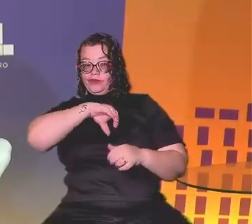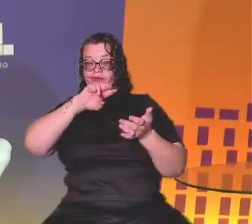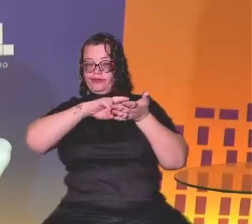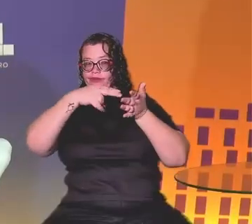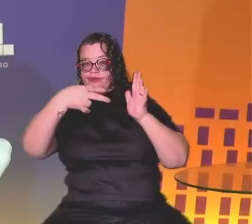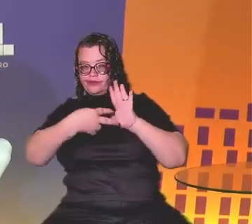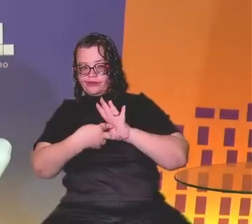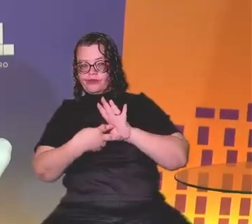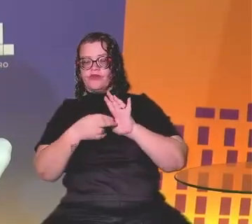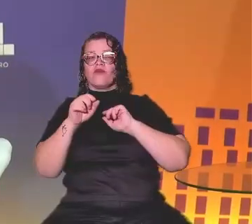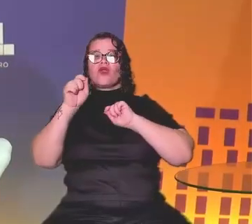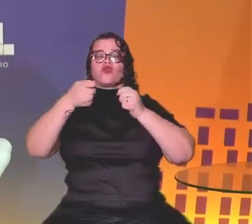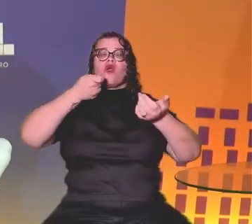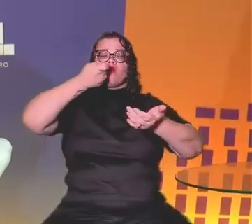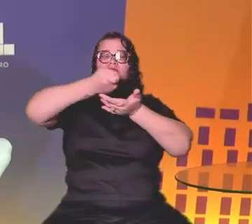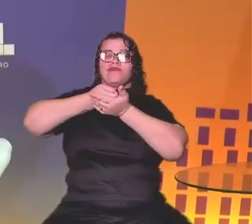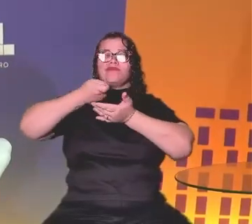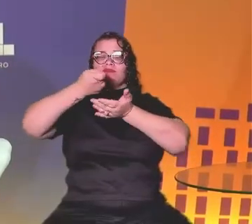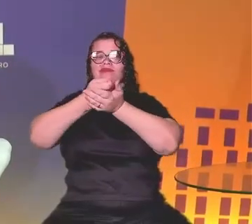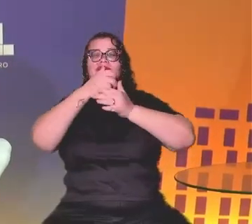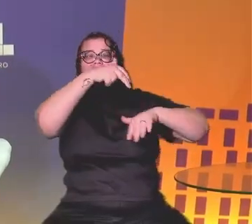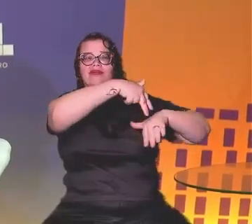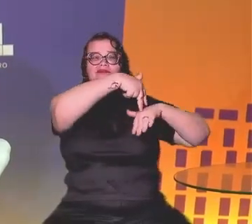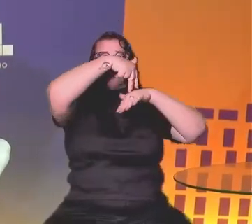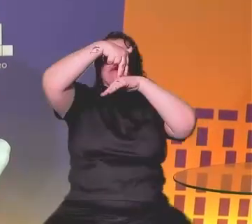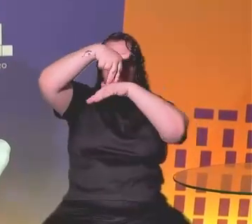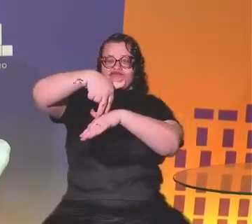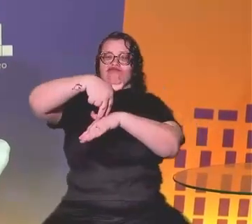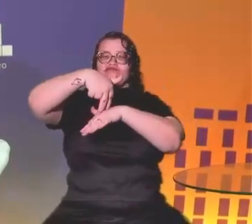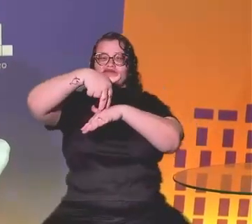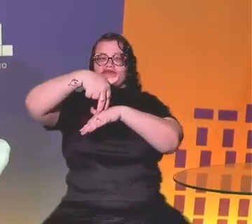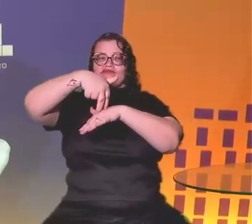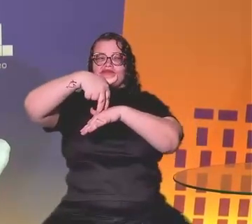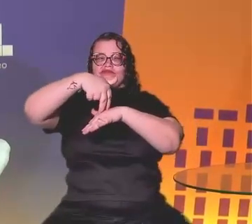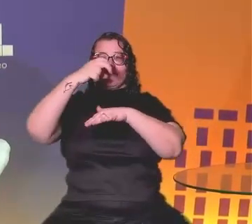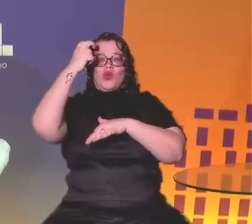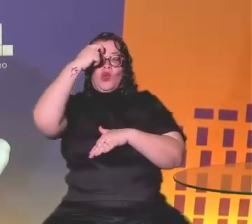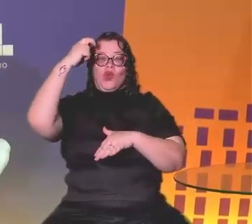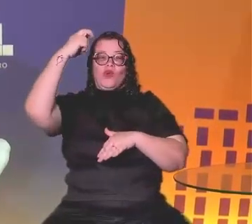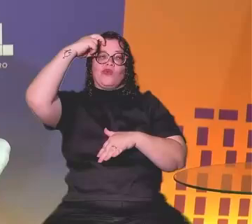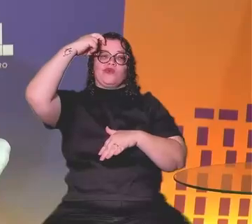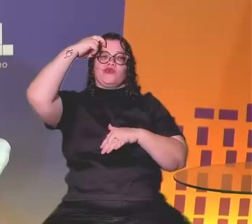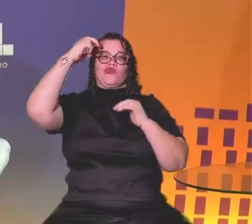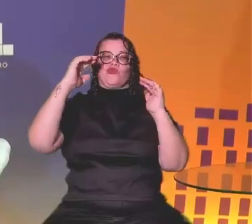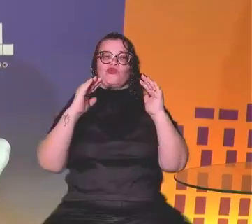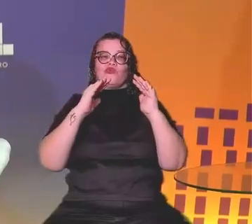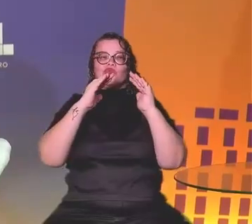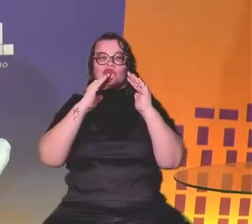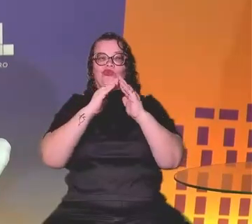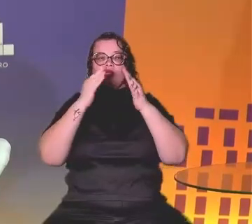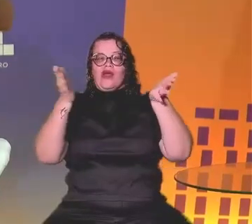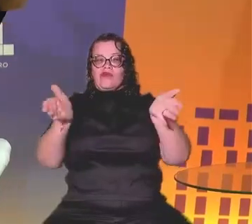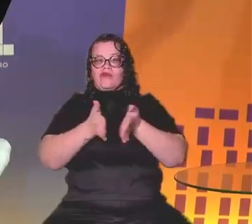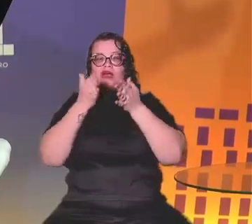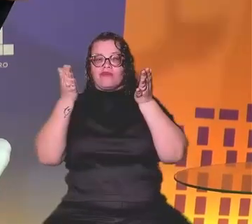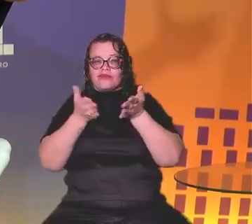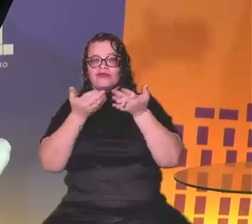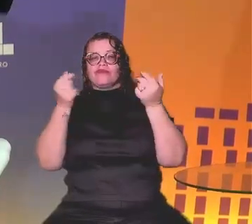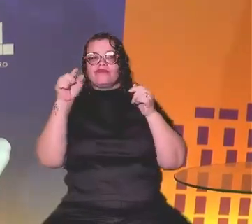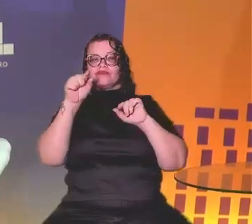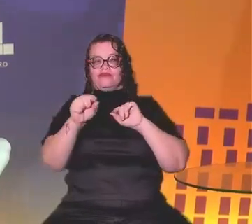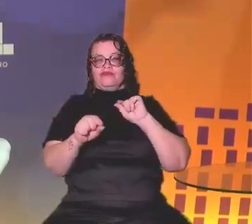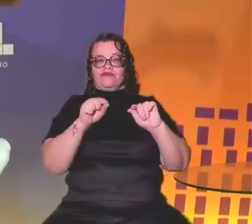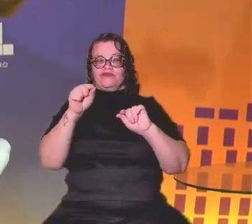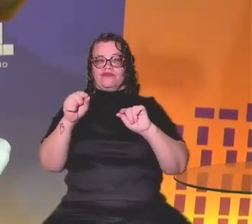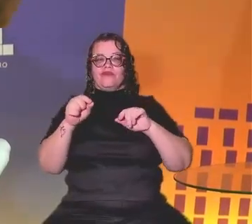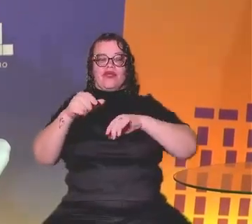resistência, porque muitas vezes a gente, por ser uma cultura de periferia, a gente fala o que está à periferia